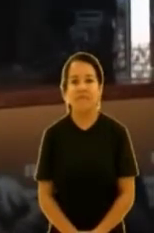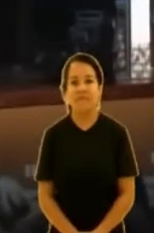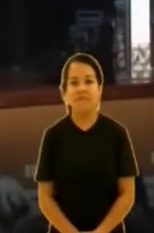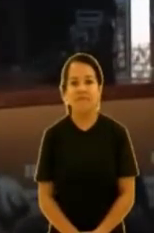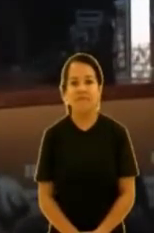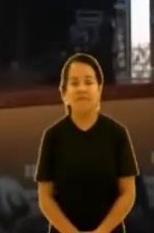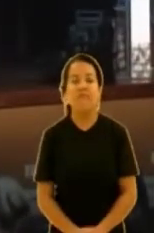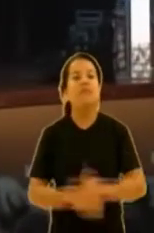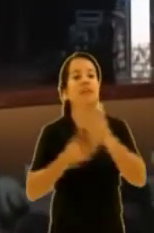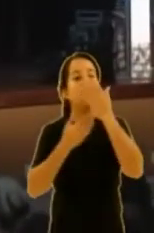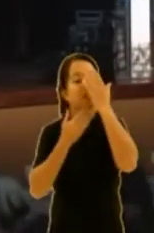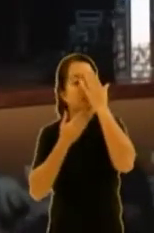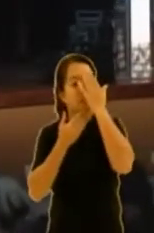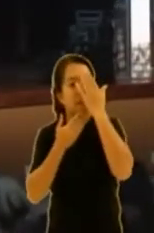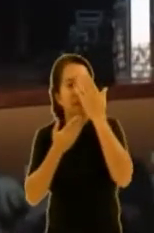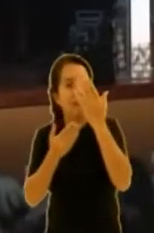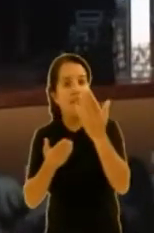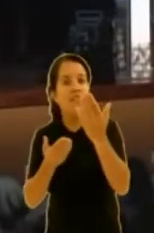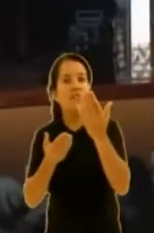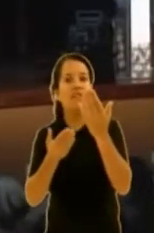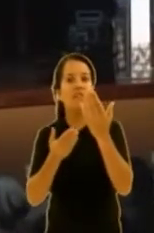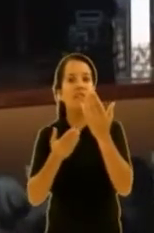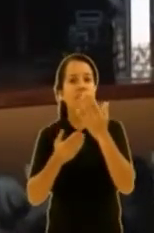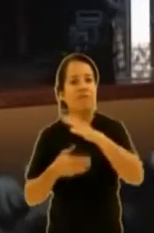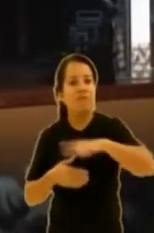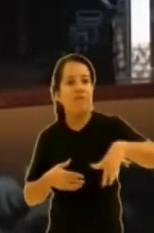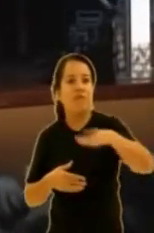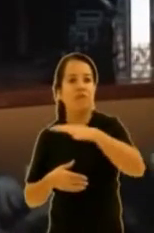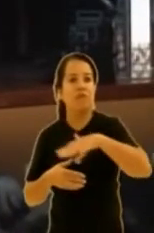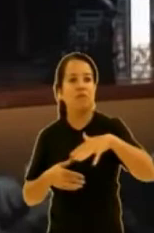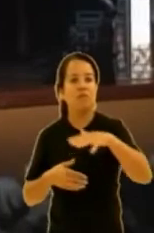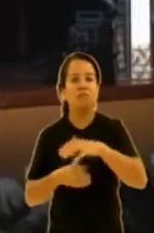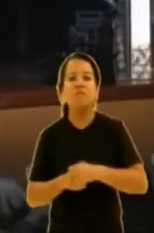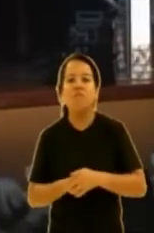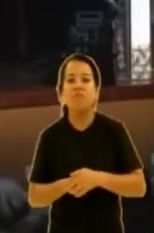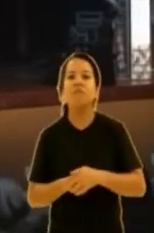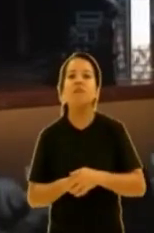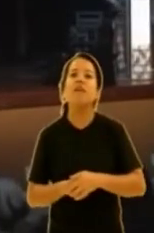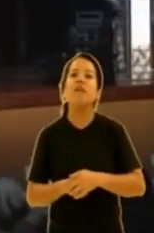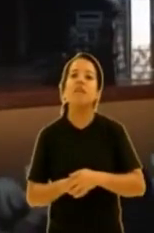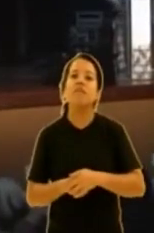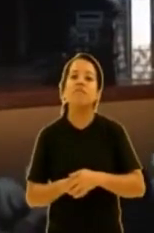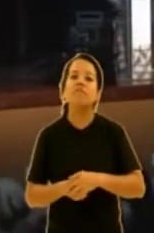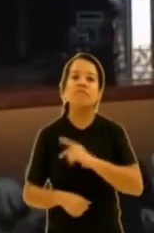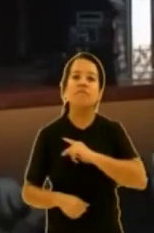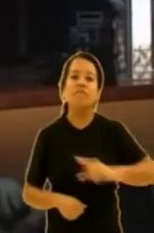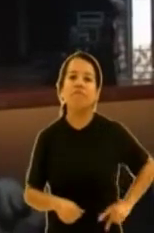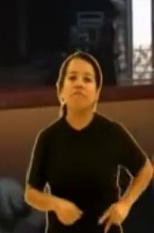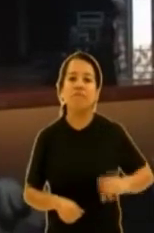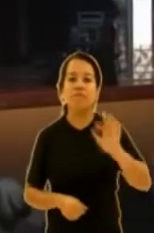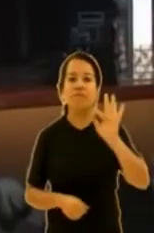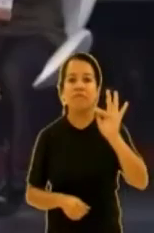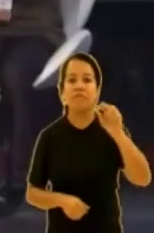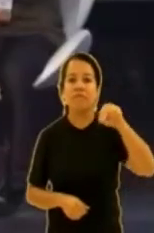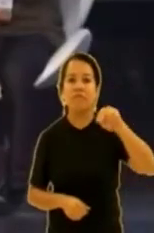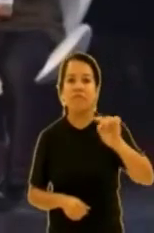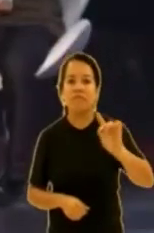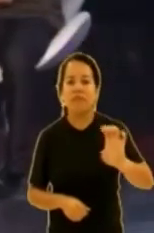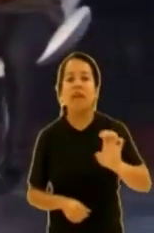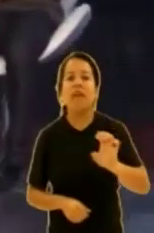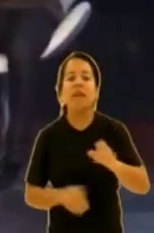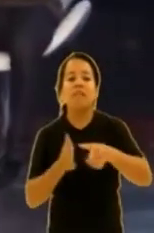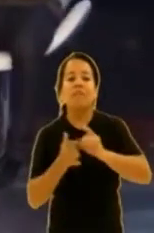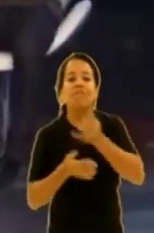Gente, agradecer ao Manuel Caputo, presidente do FNDE, pedir desculpas também, porque nós tivemos que